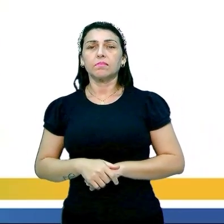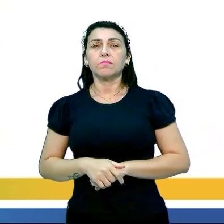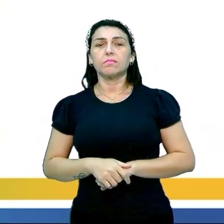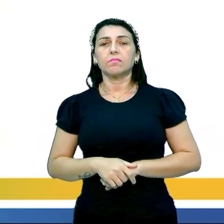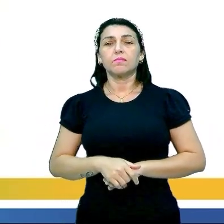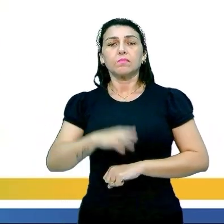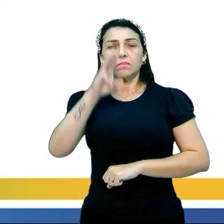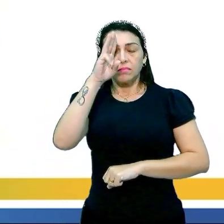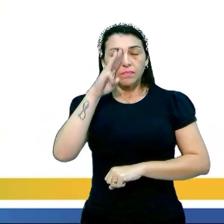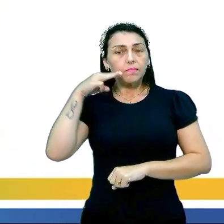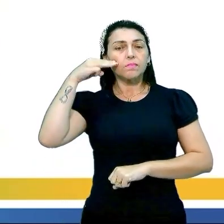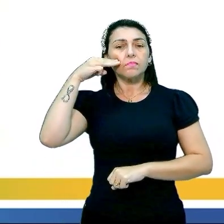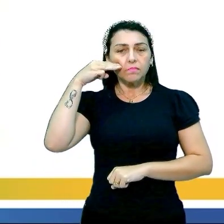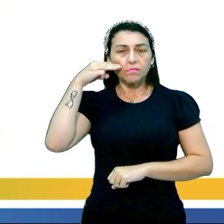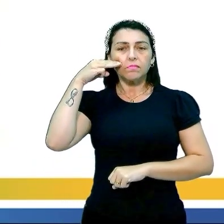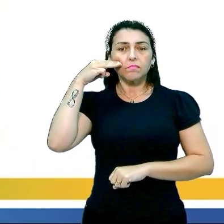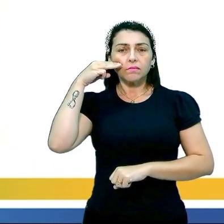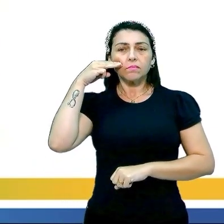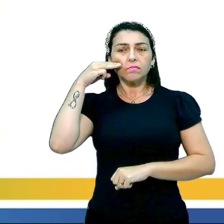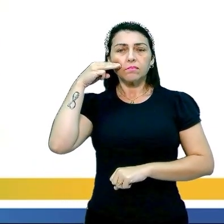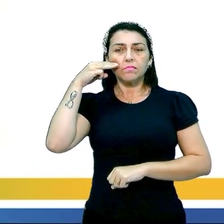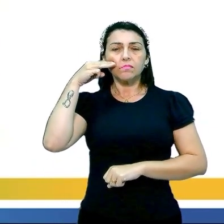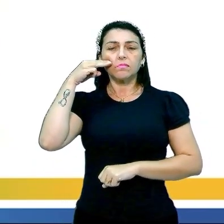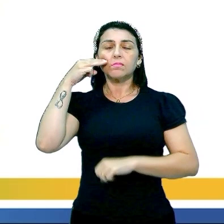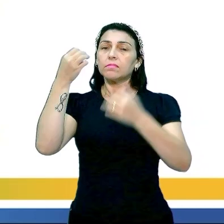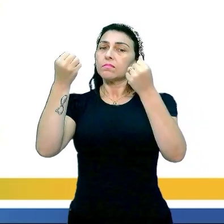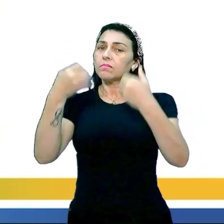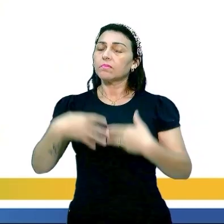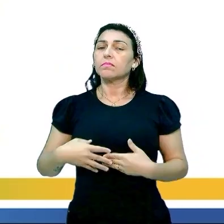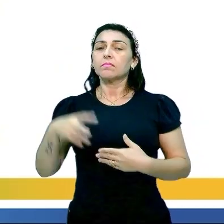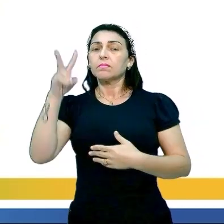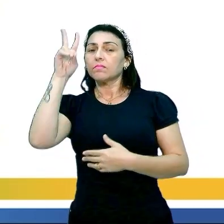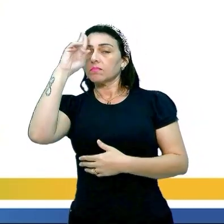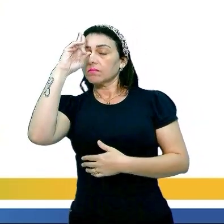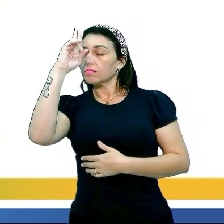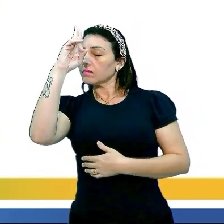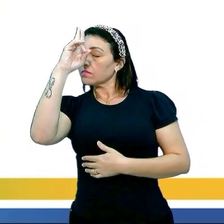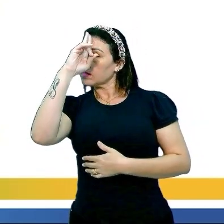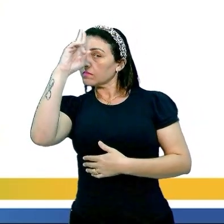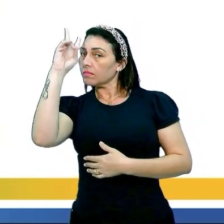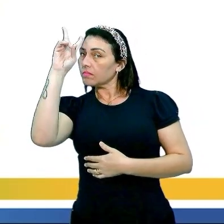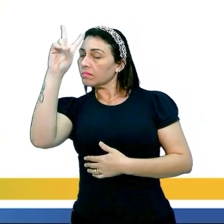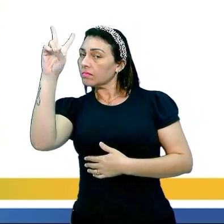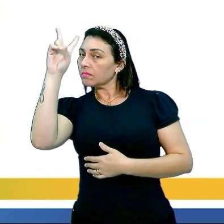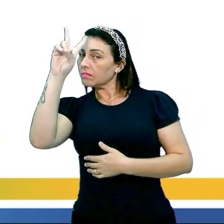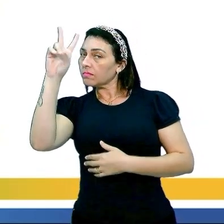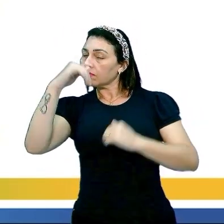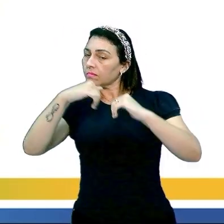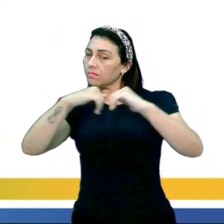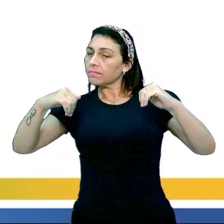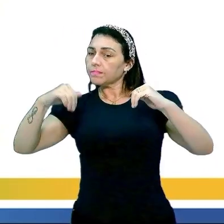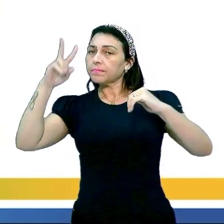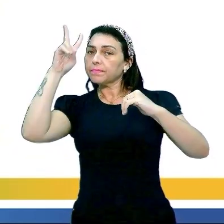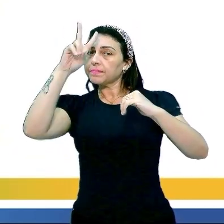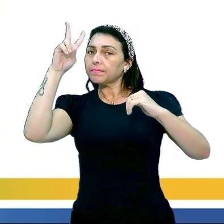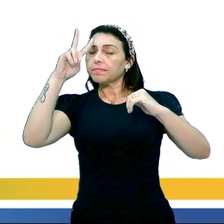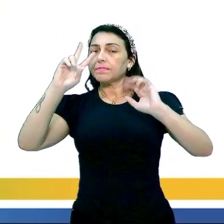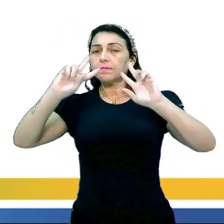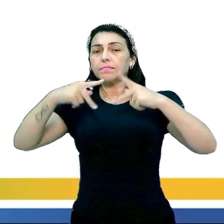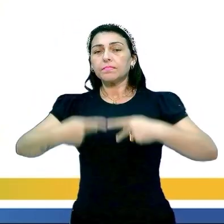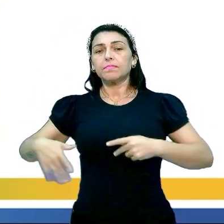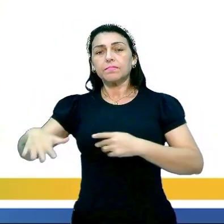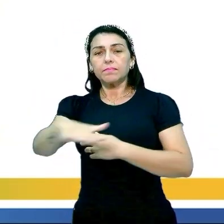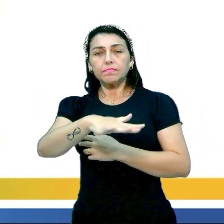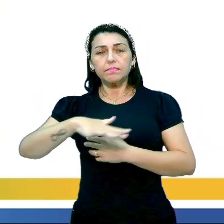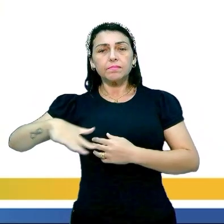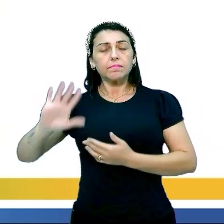Então, Karl Marx, ele vai definir a história da humanidade, vai dividir a história da humanidade,